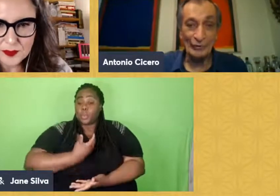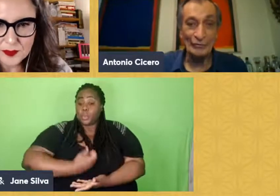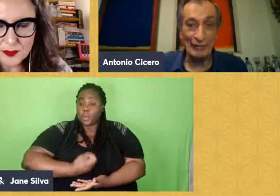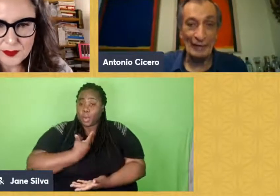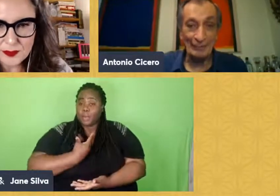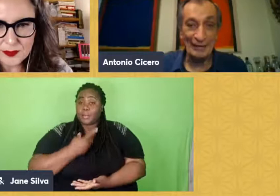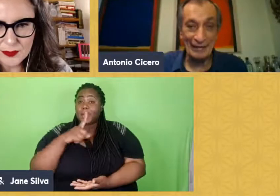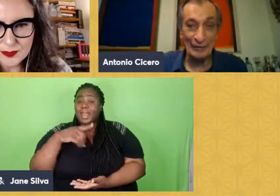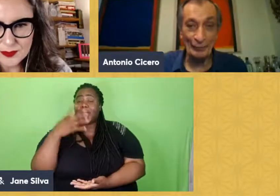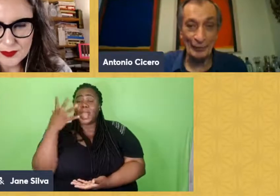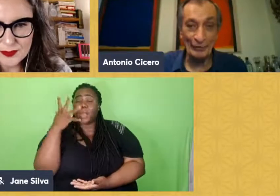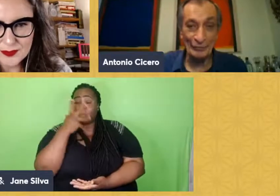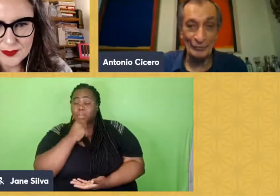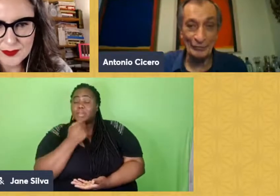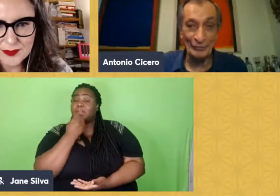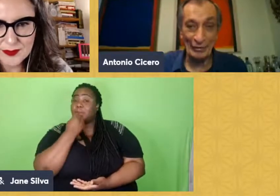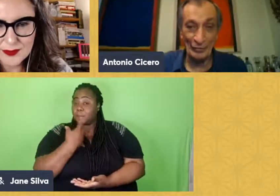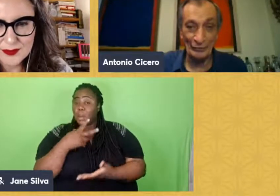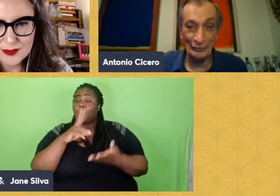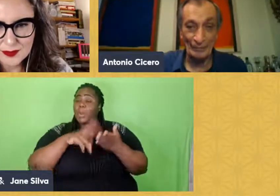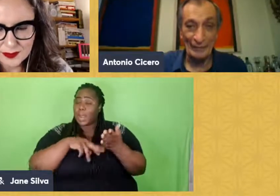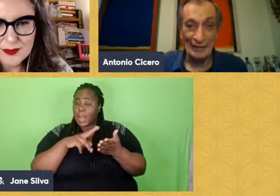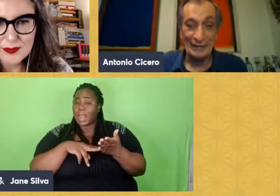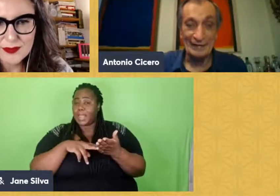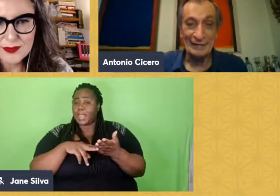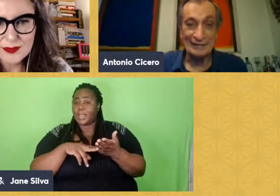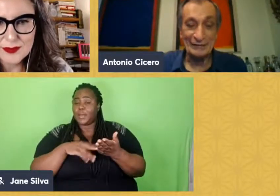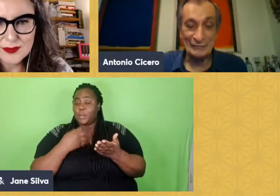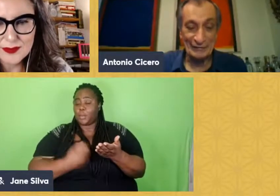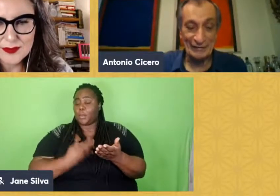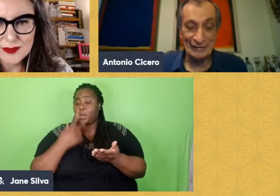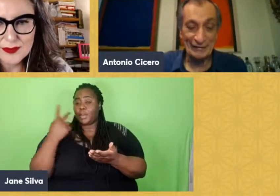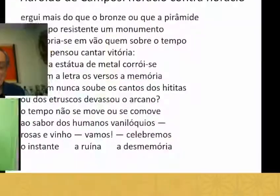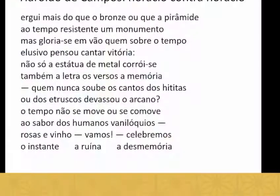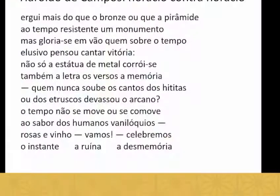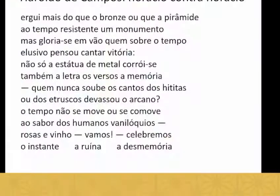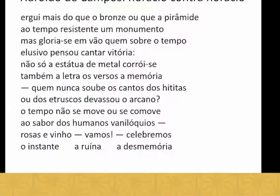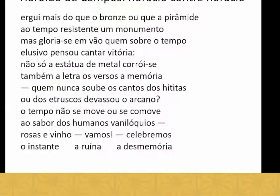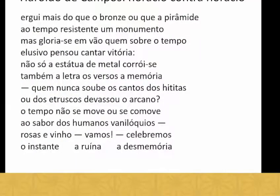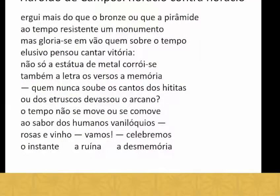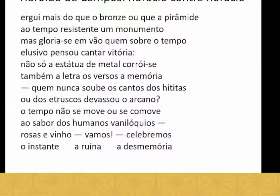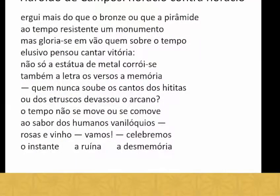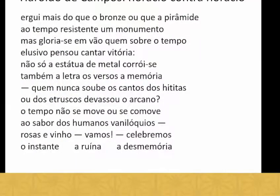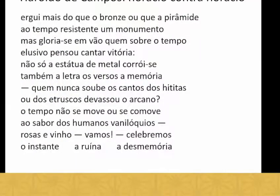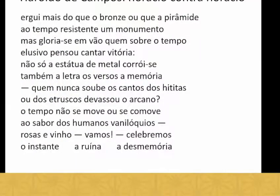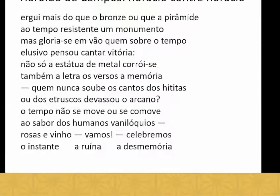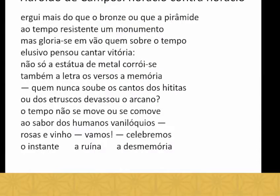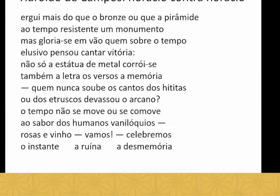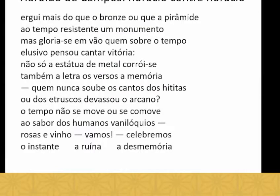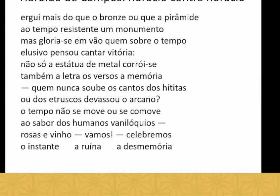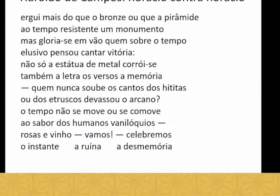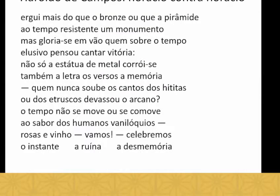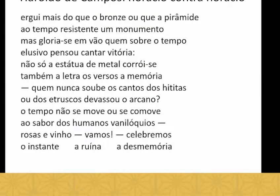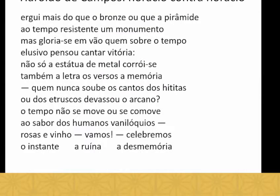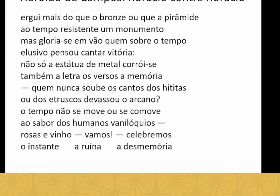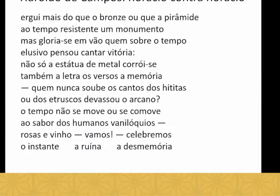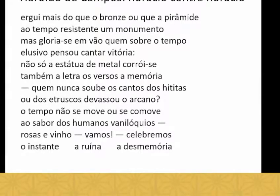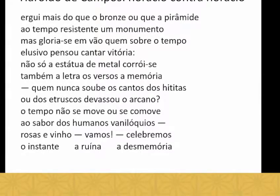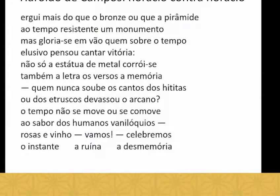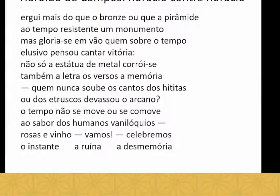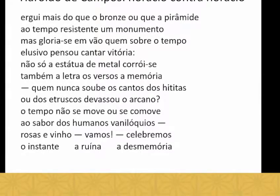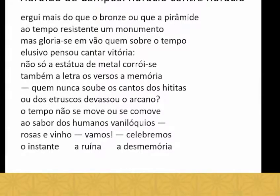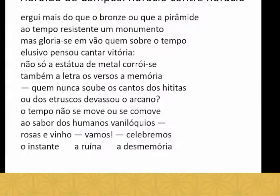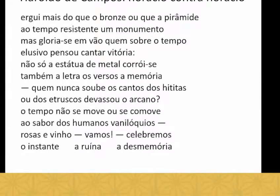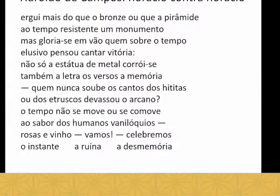muito bonito, vale a pena ler o poema do Haroldo, que diz o seguinte: Horácio contra Horácio